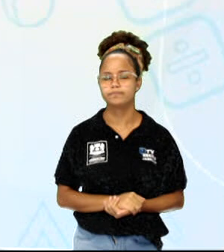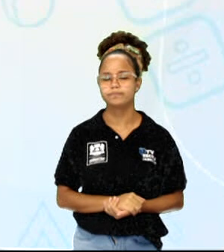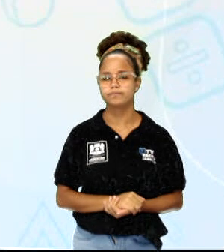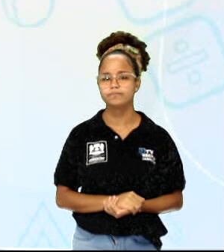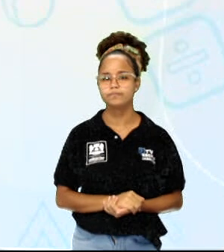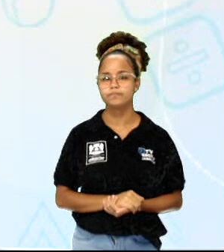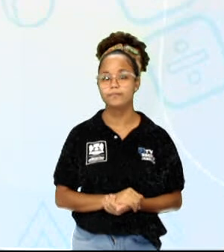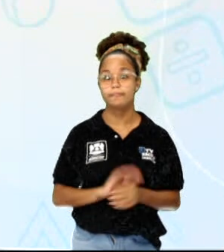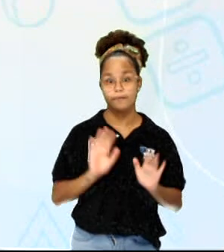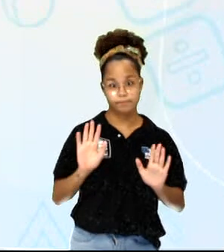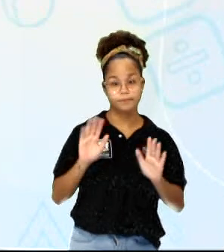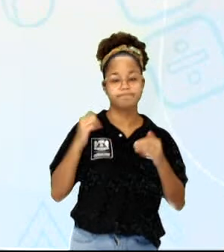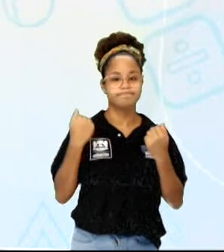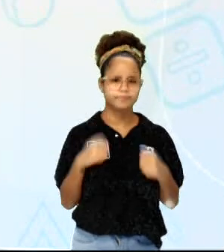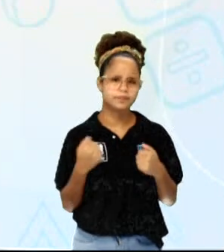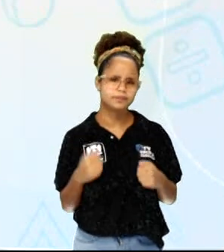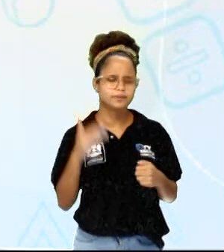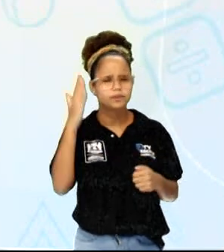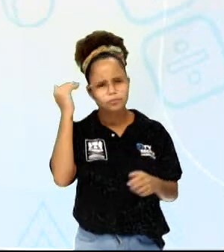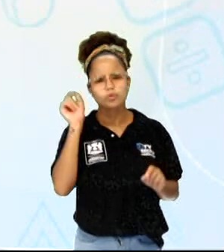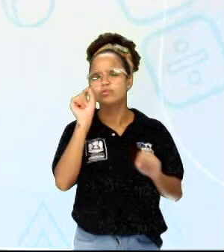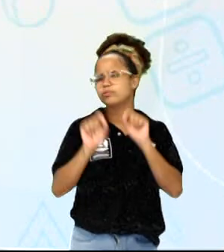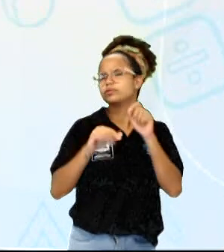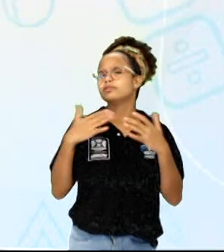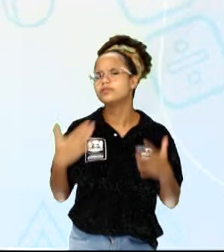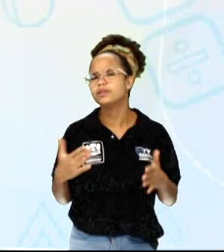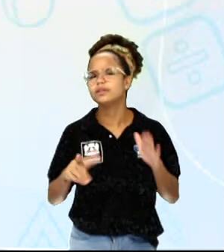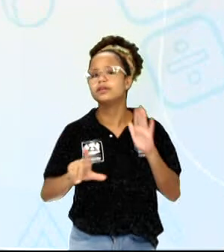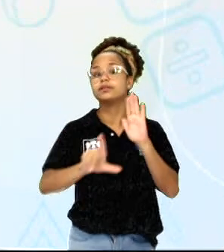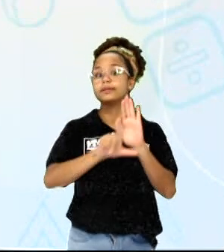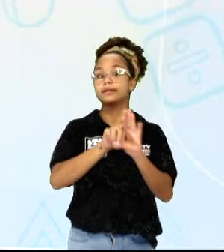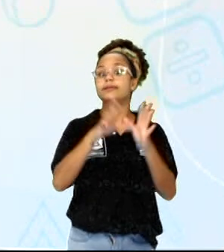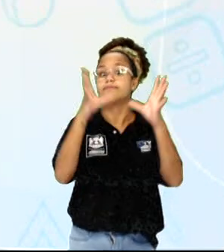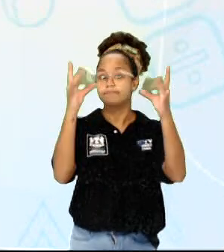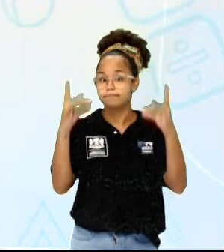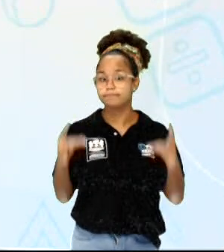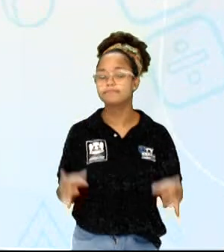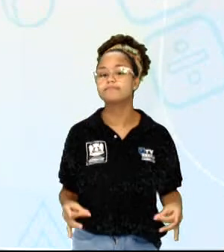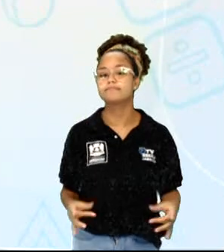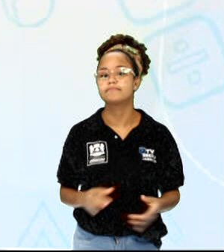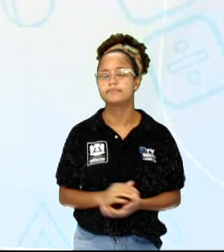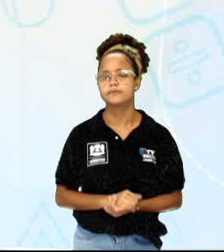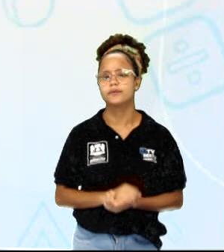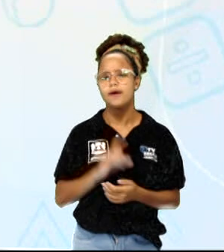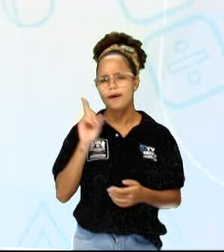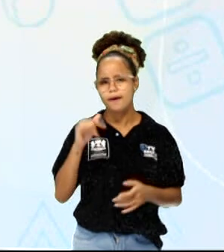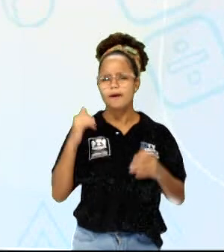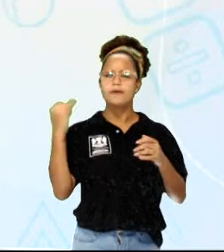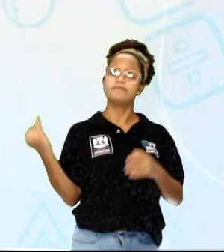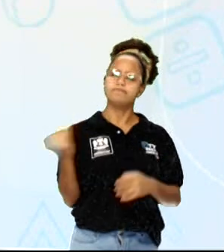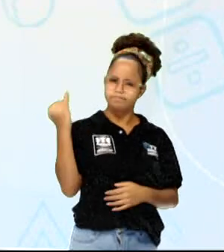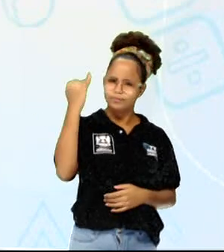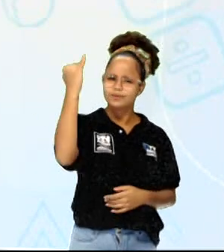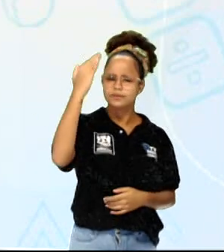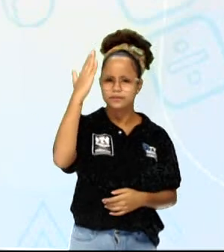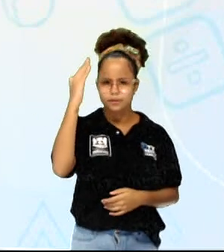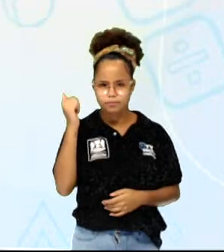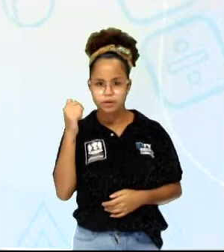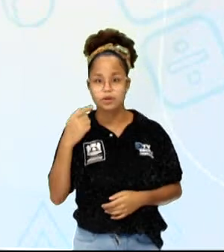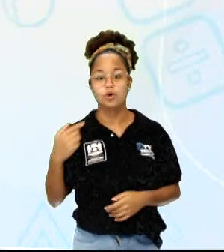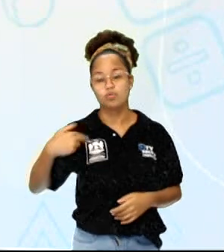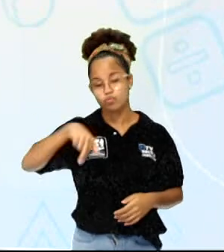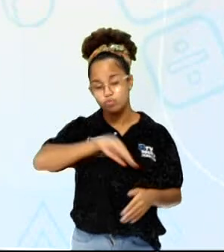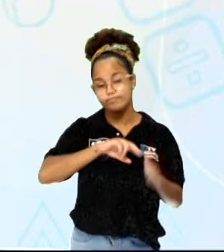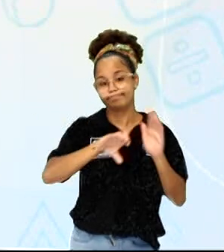Mas agora a gente precisa também saber o que são as legislações específicas. É importante ressaltar que nossa